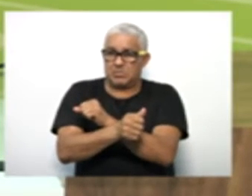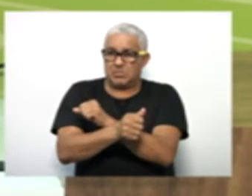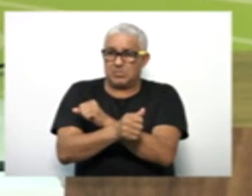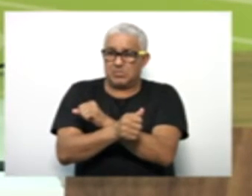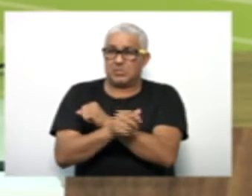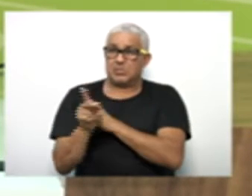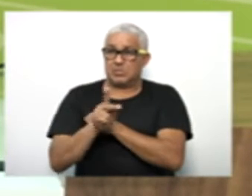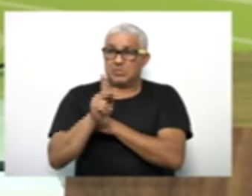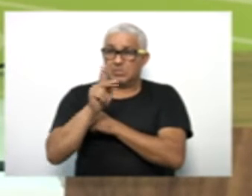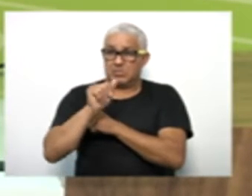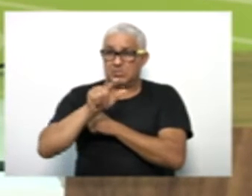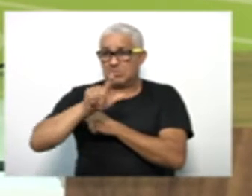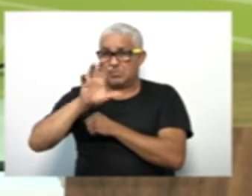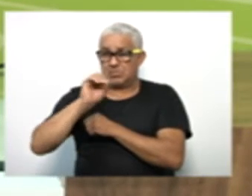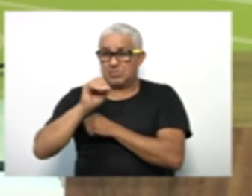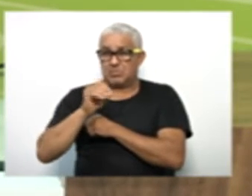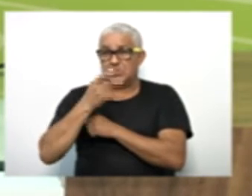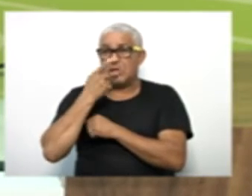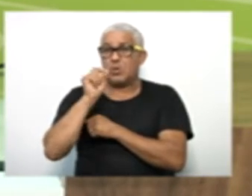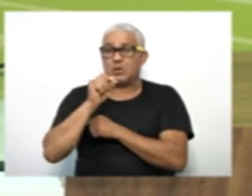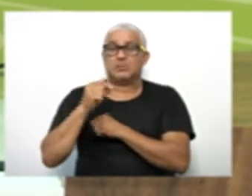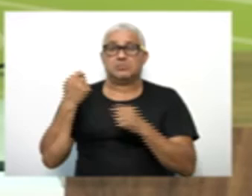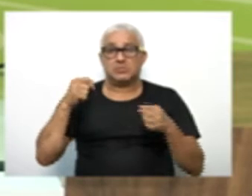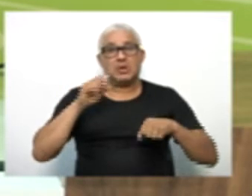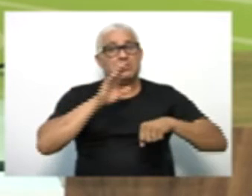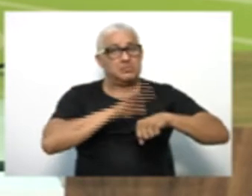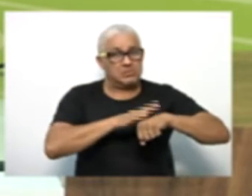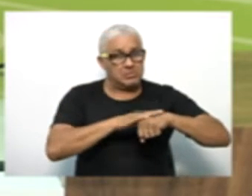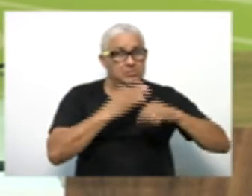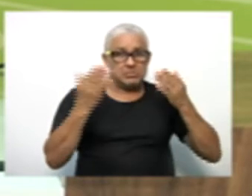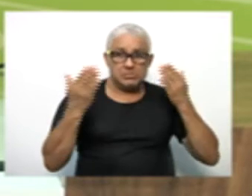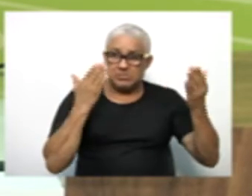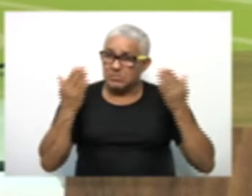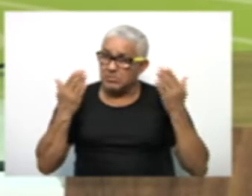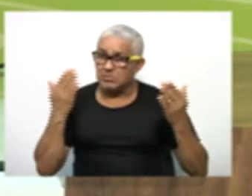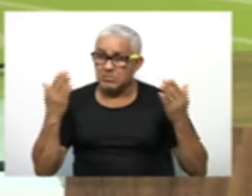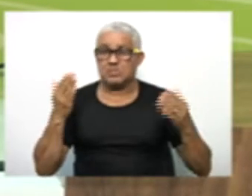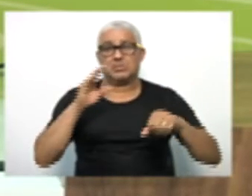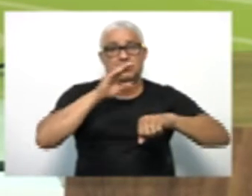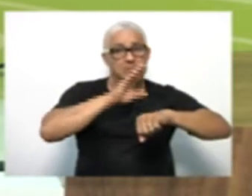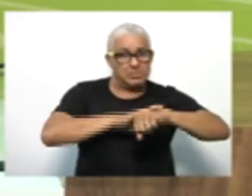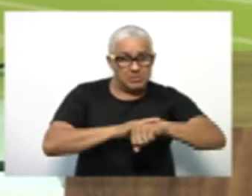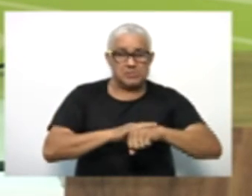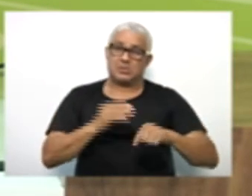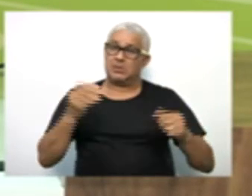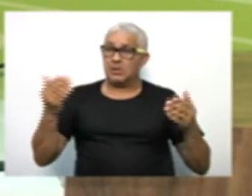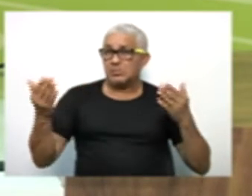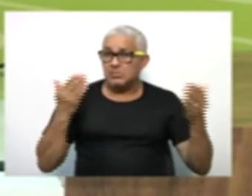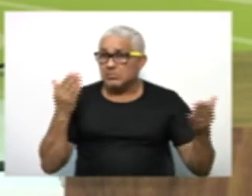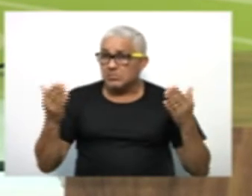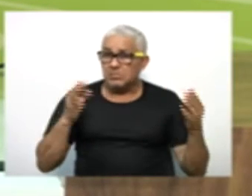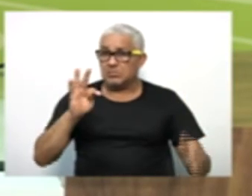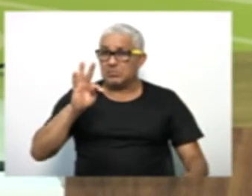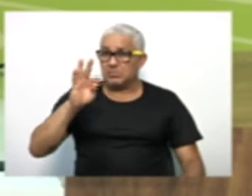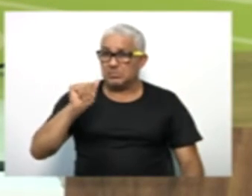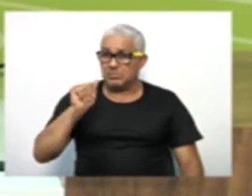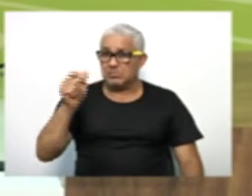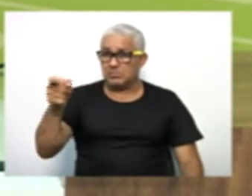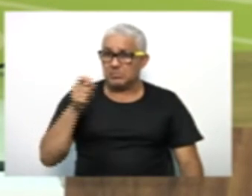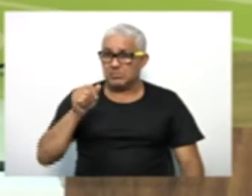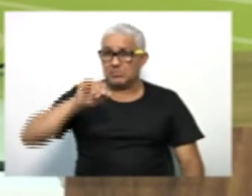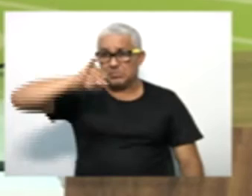falou, eu tenho que analisar a questão temporal, tenho que analisar a questão das taxas de